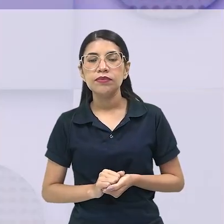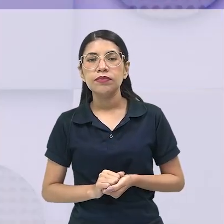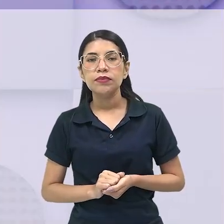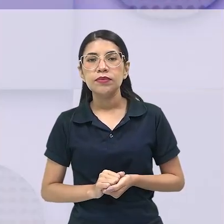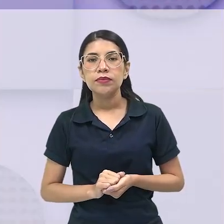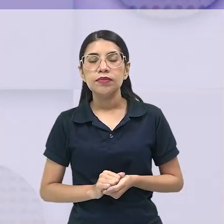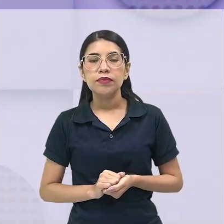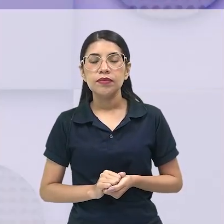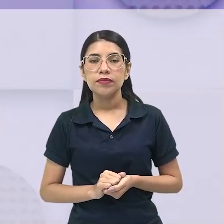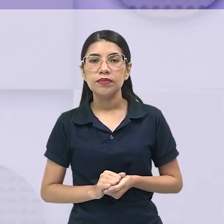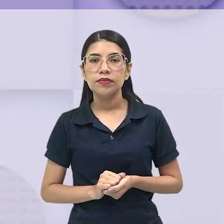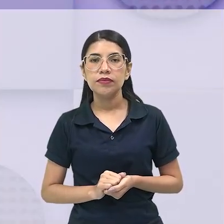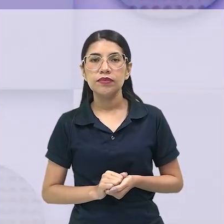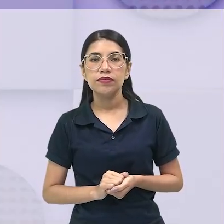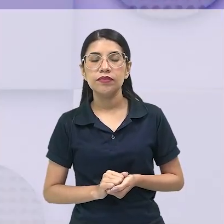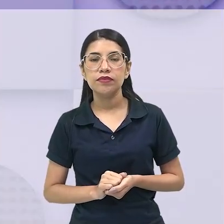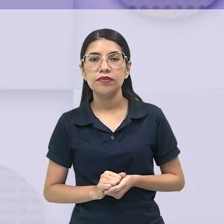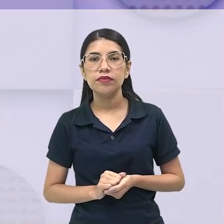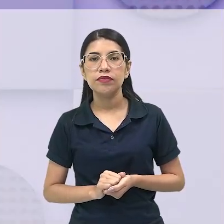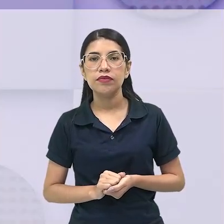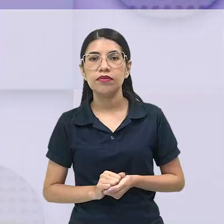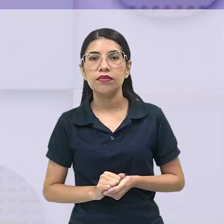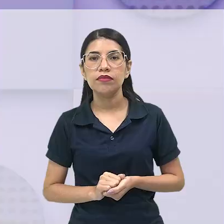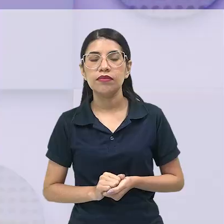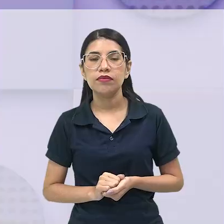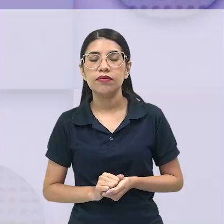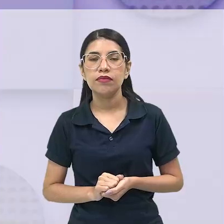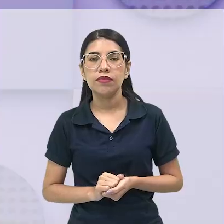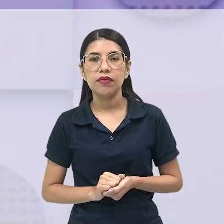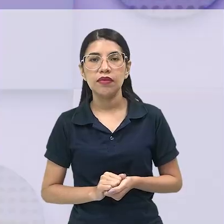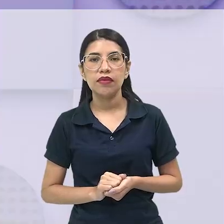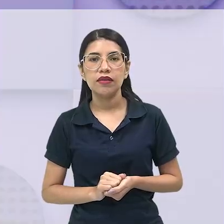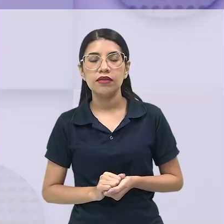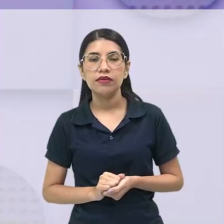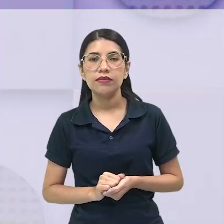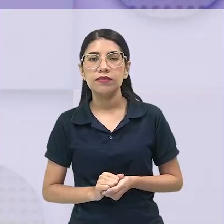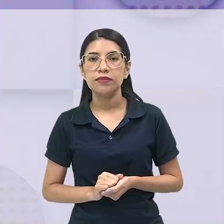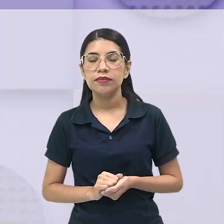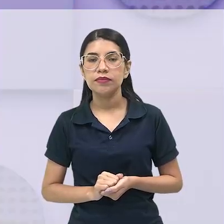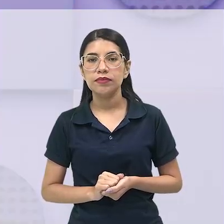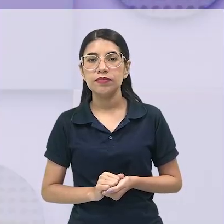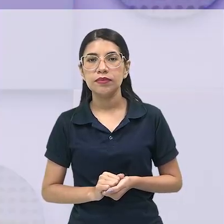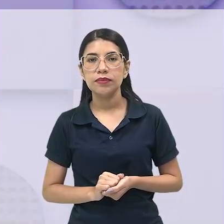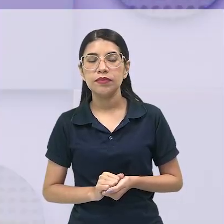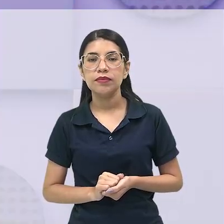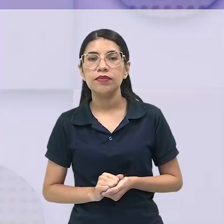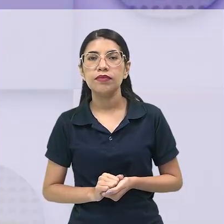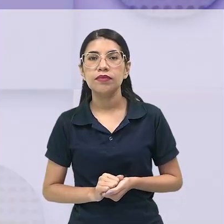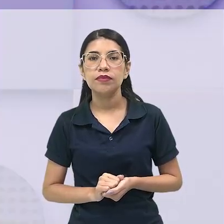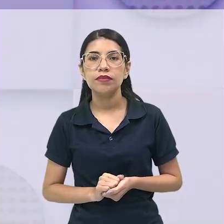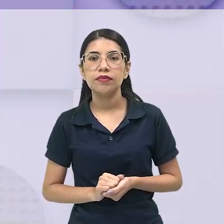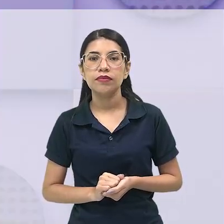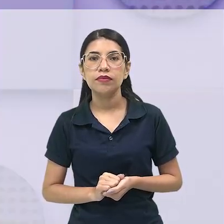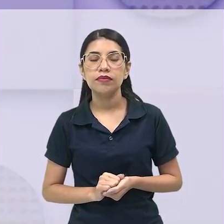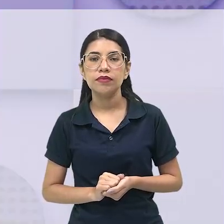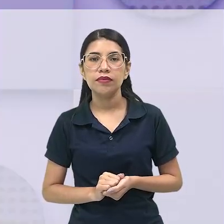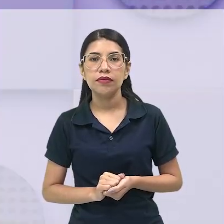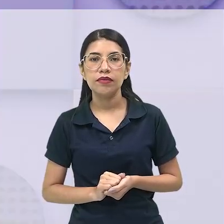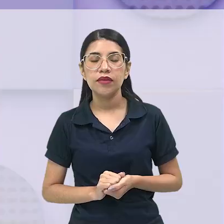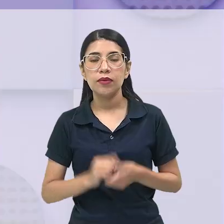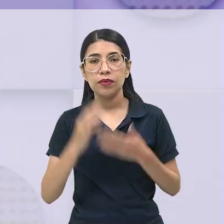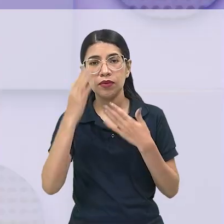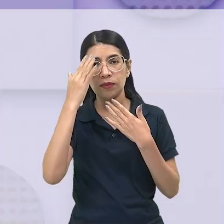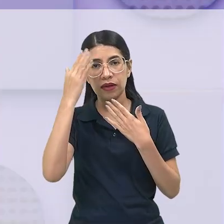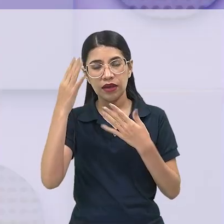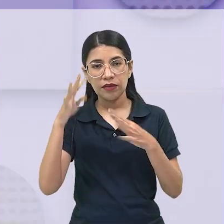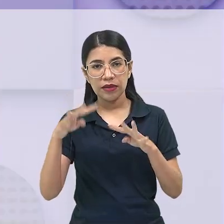como pontuações que devem ser defendidos. Ok? Bem, até agora, muito